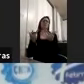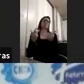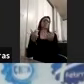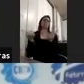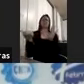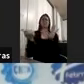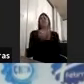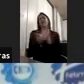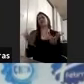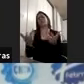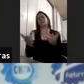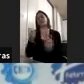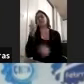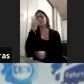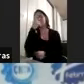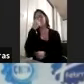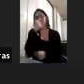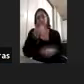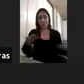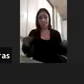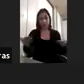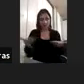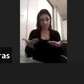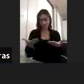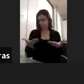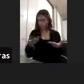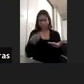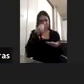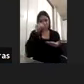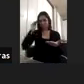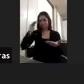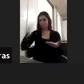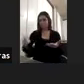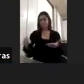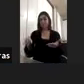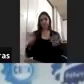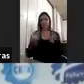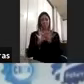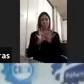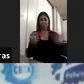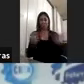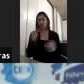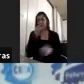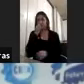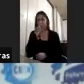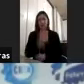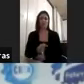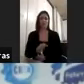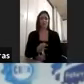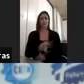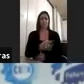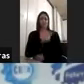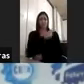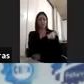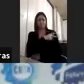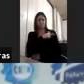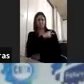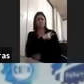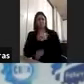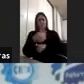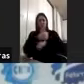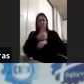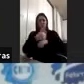uma má gestão, né? A direção... É uma má gestão. Nesse momento, há uma má gestão. O grupo de